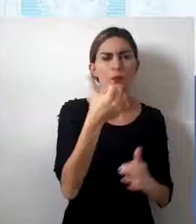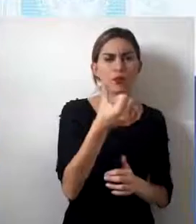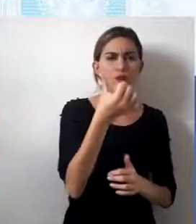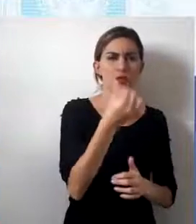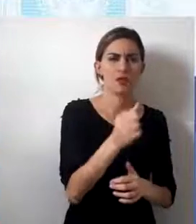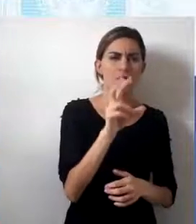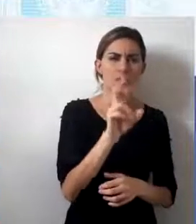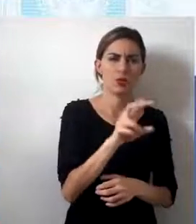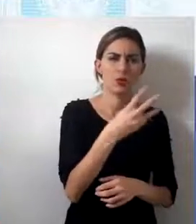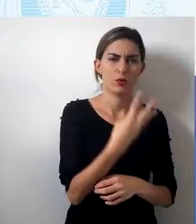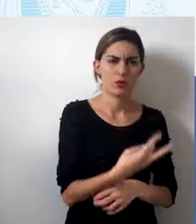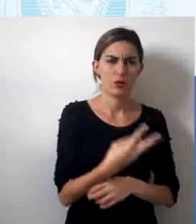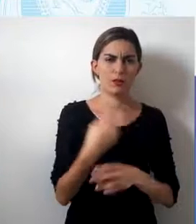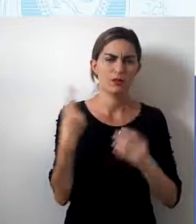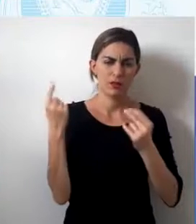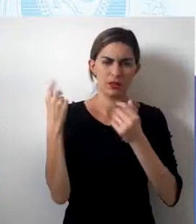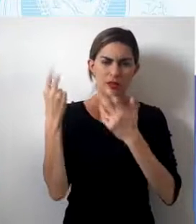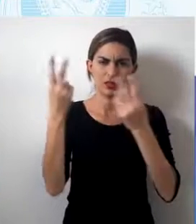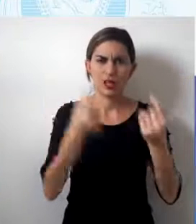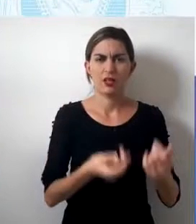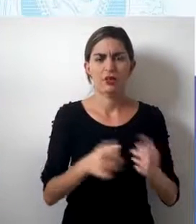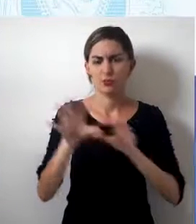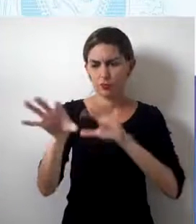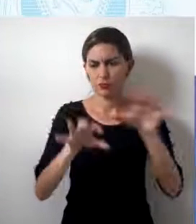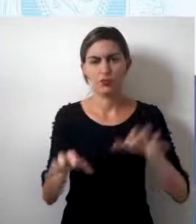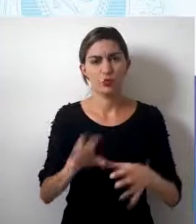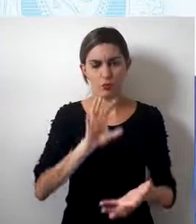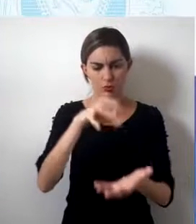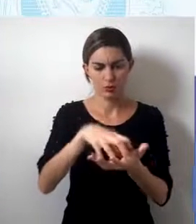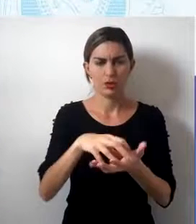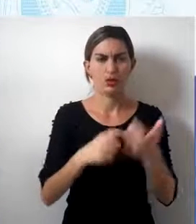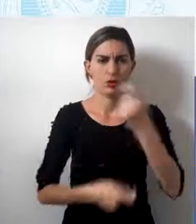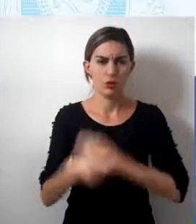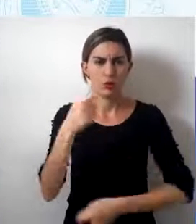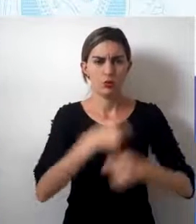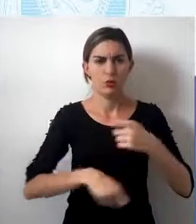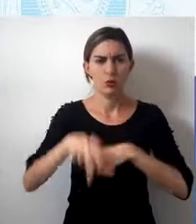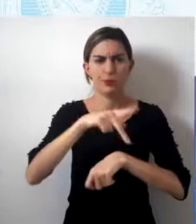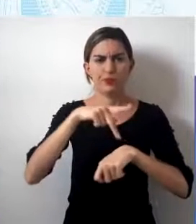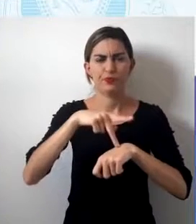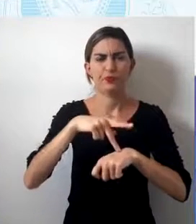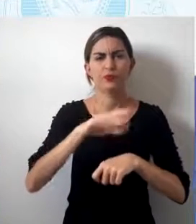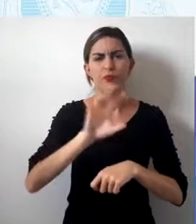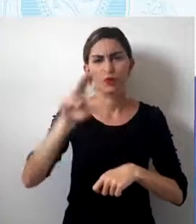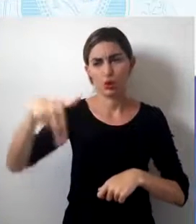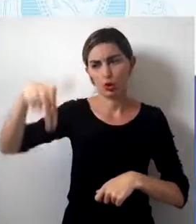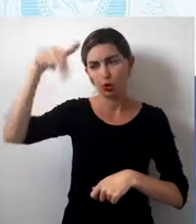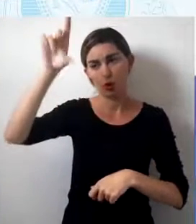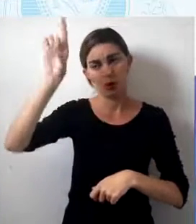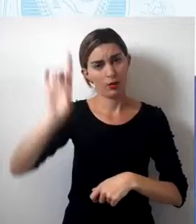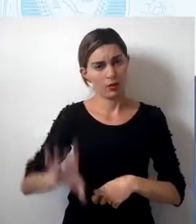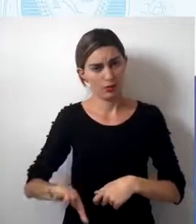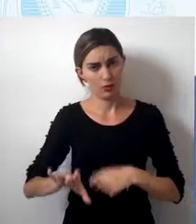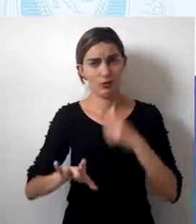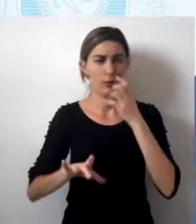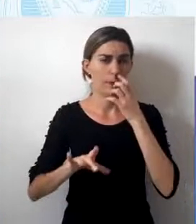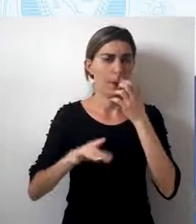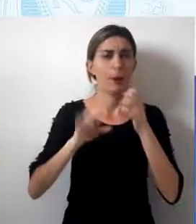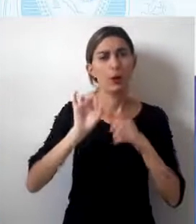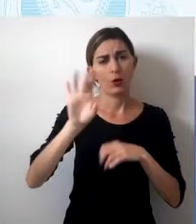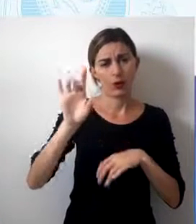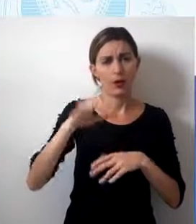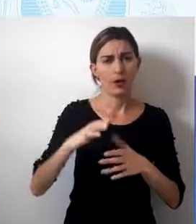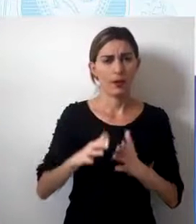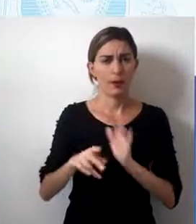1654. Na época das capitanias hereditárias, o centro econômico do país estava situado na região Nordeste, uma vez